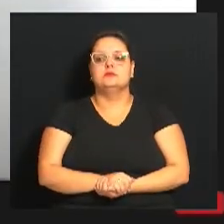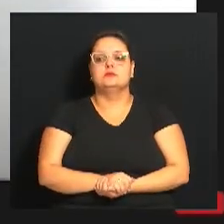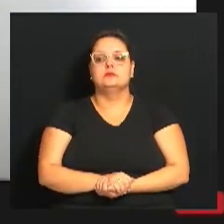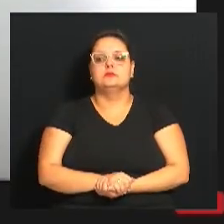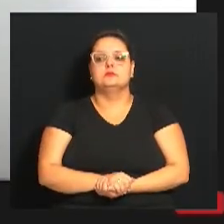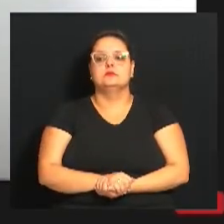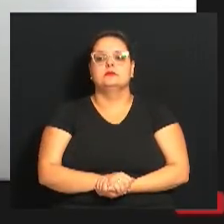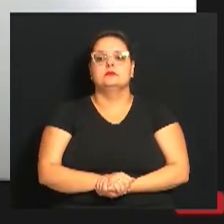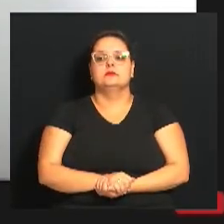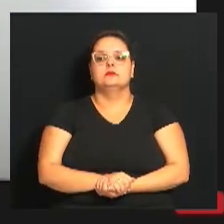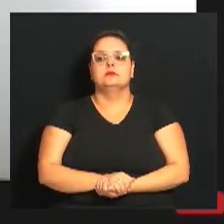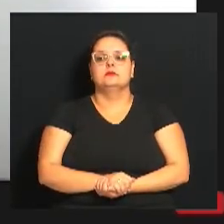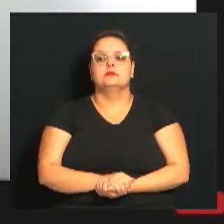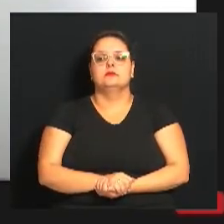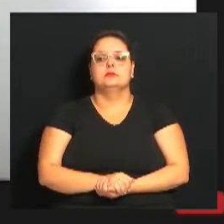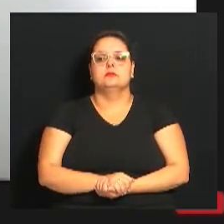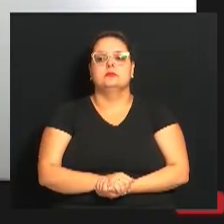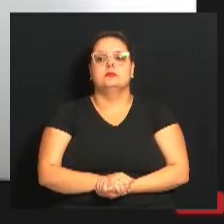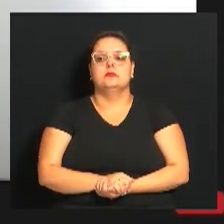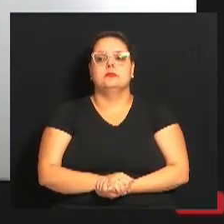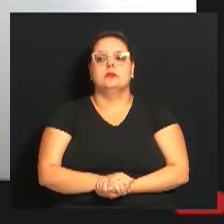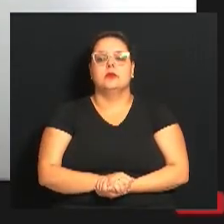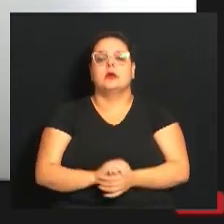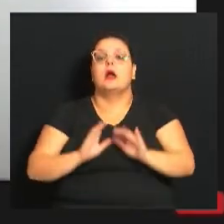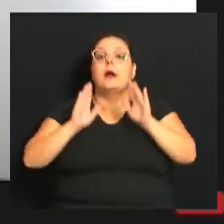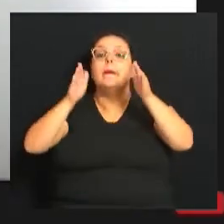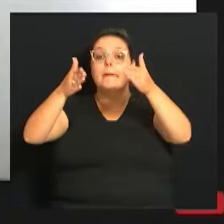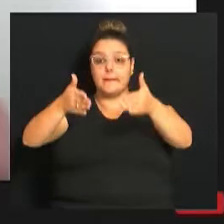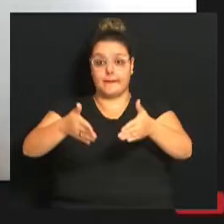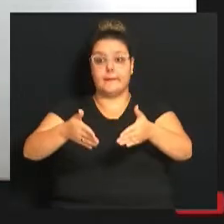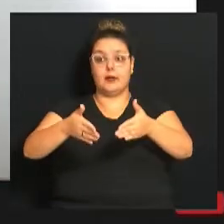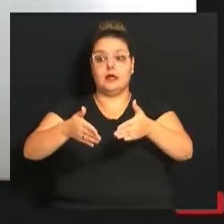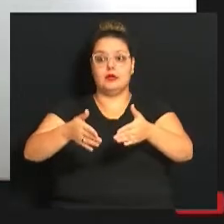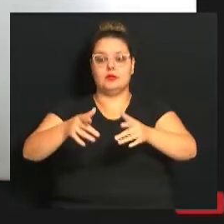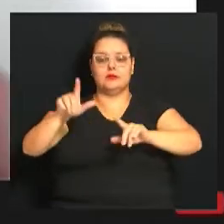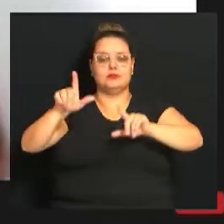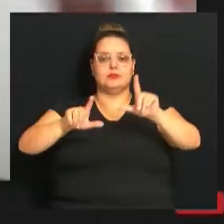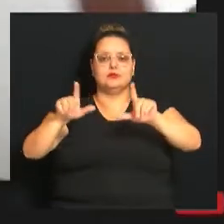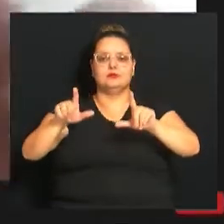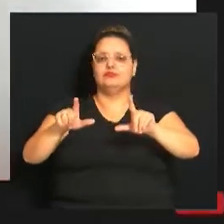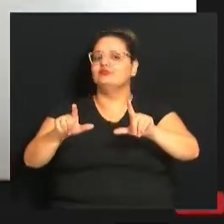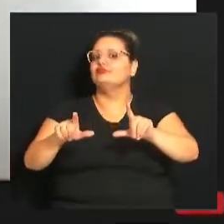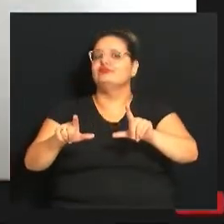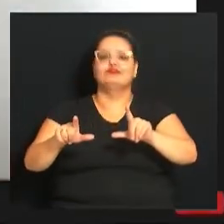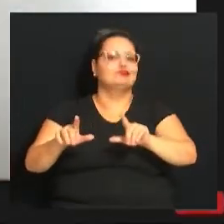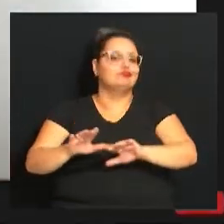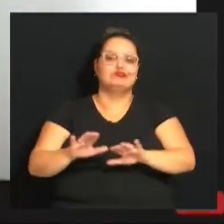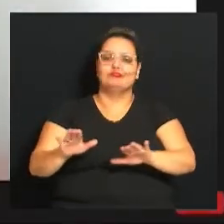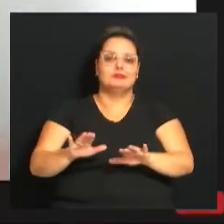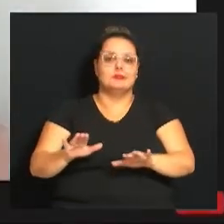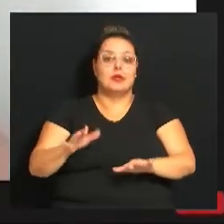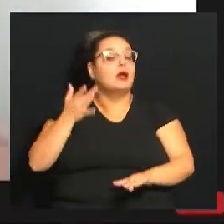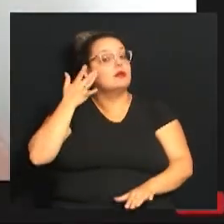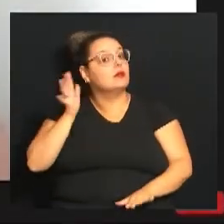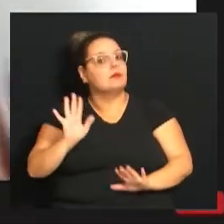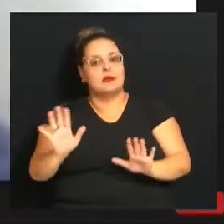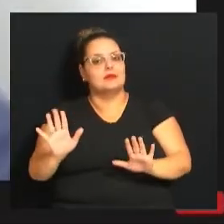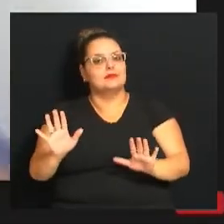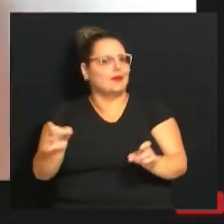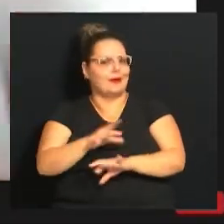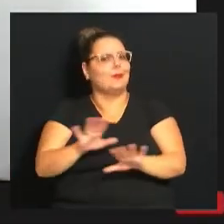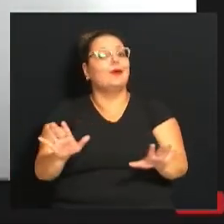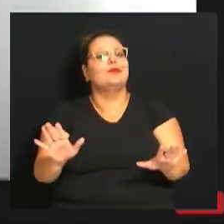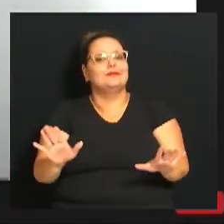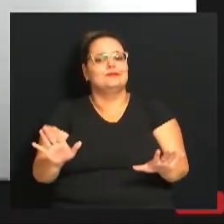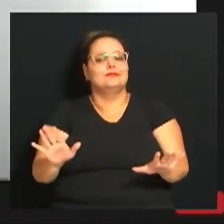ser reféns da grade que a TV impõe para você. Isso já está morto. Talvez ela não saiba disso, mas já morreu. O que vai acontecer vai ser